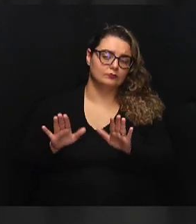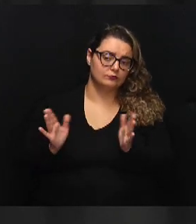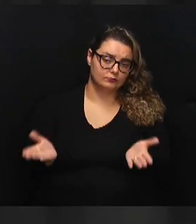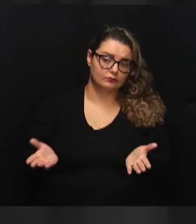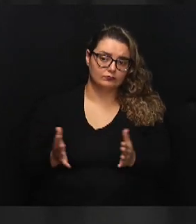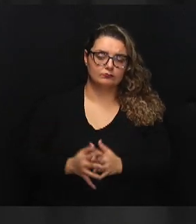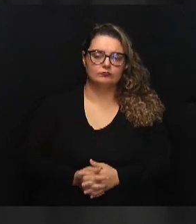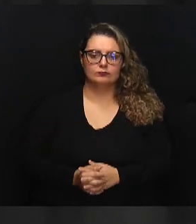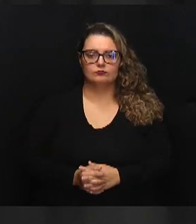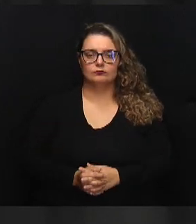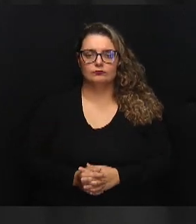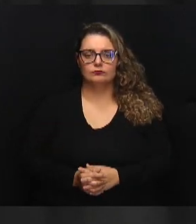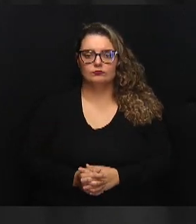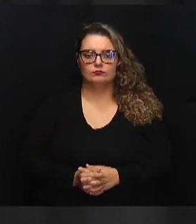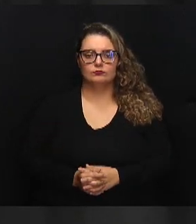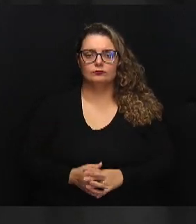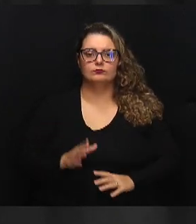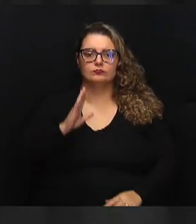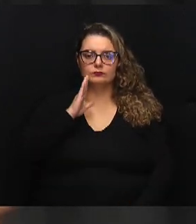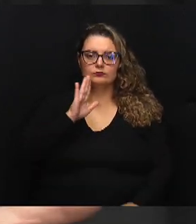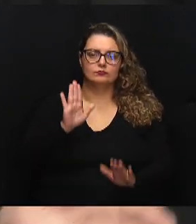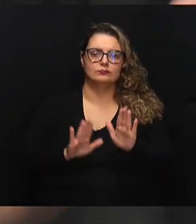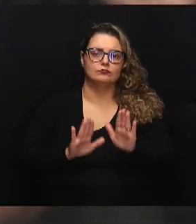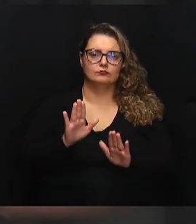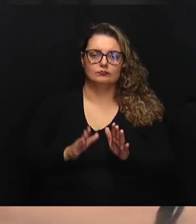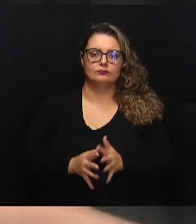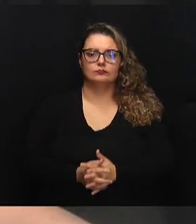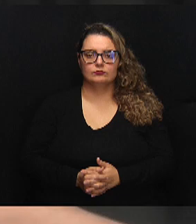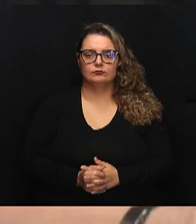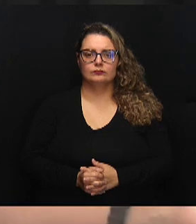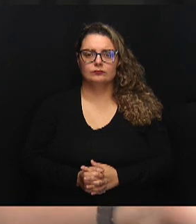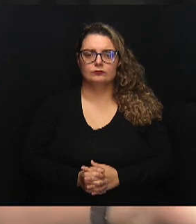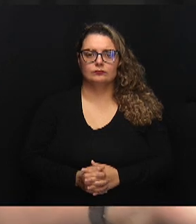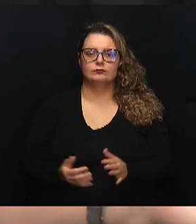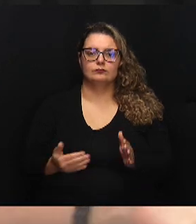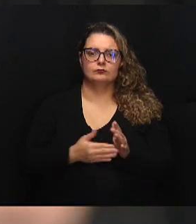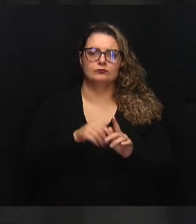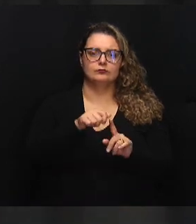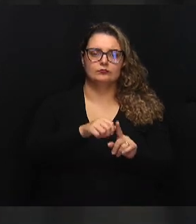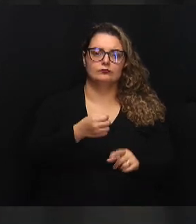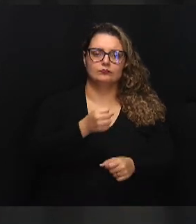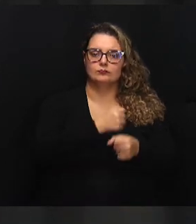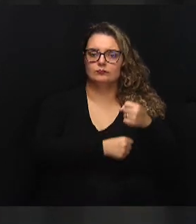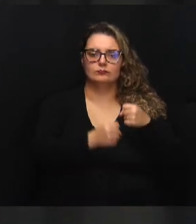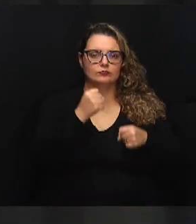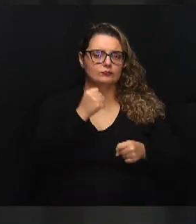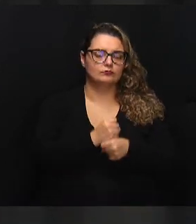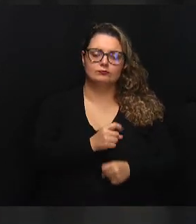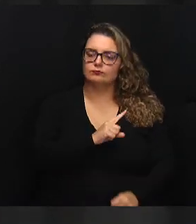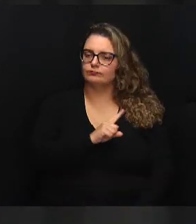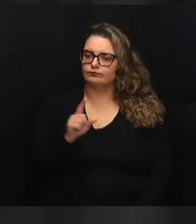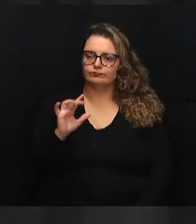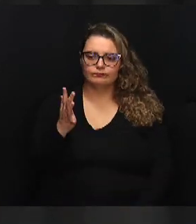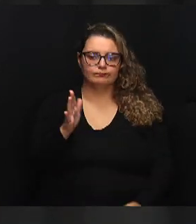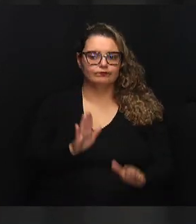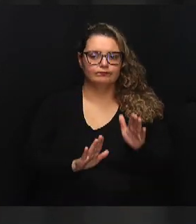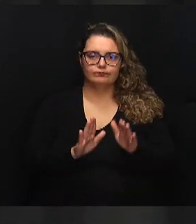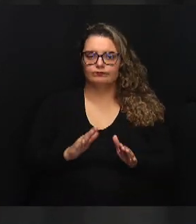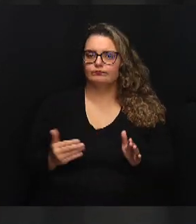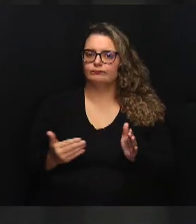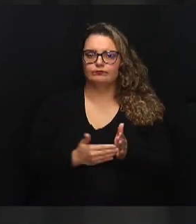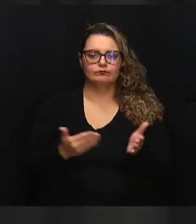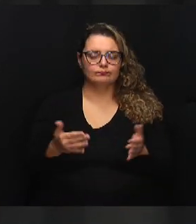a promessa de que a licitação sairia até outubro do ano passado. Não saiu a licitação, não saiu até